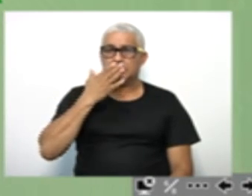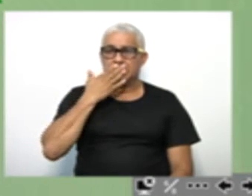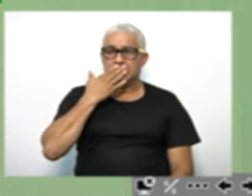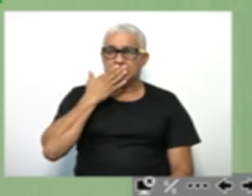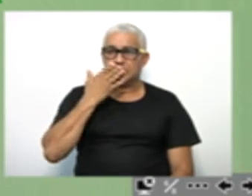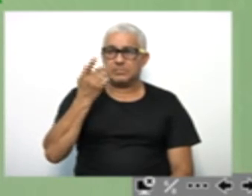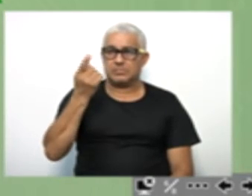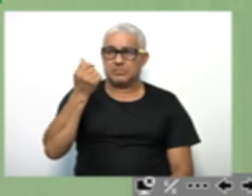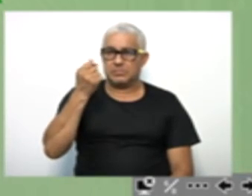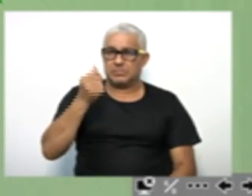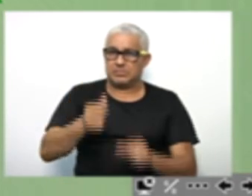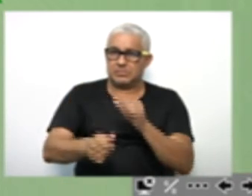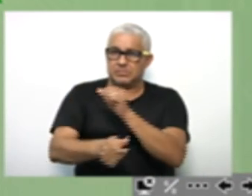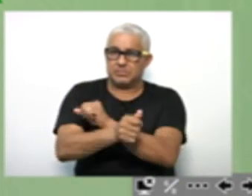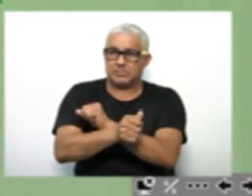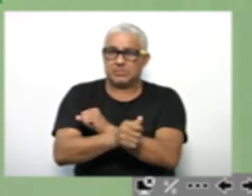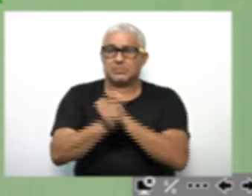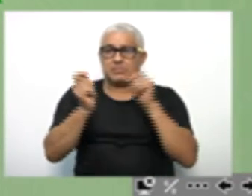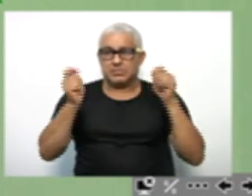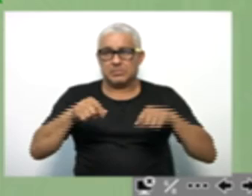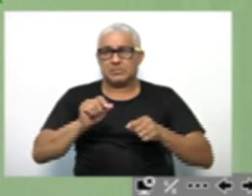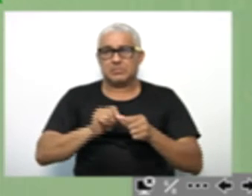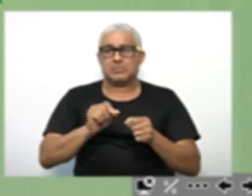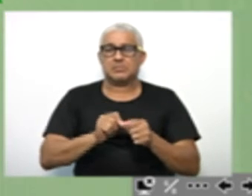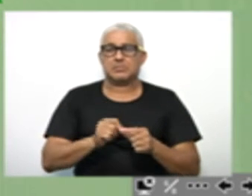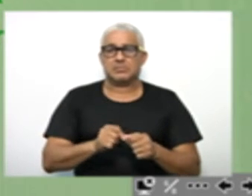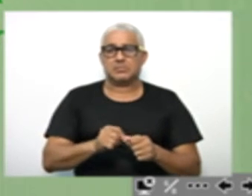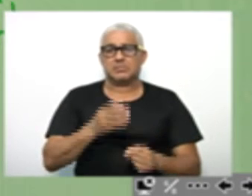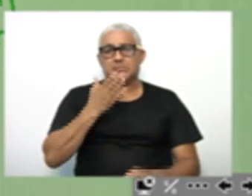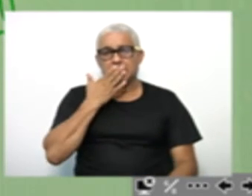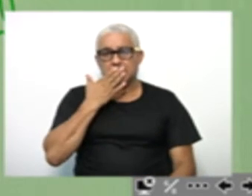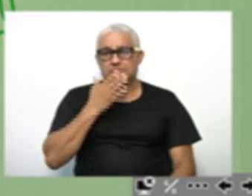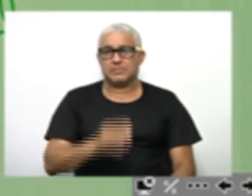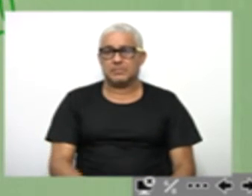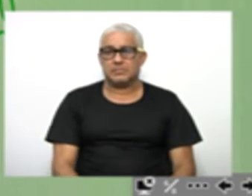que você pretende fazer, as formas,